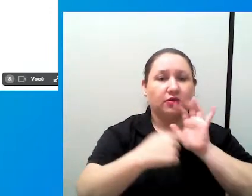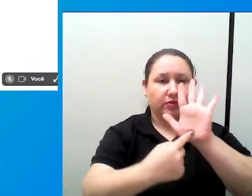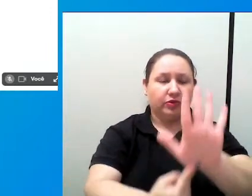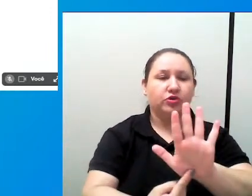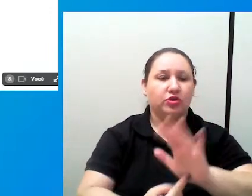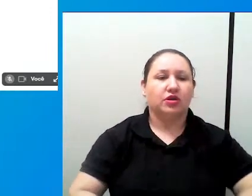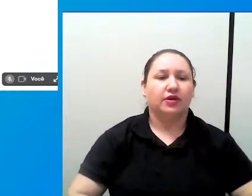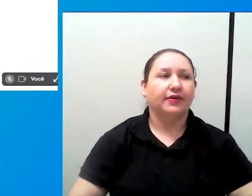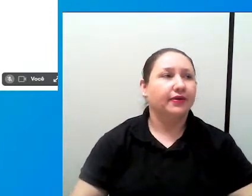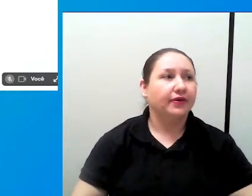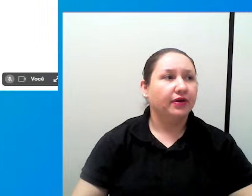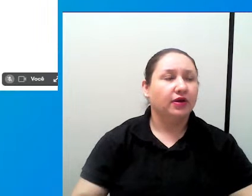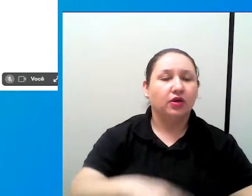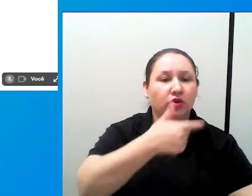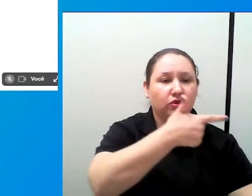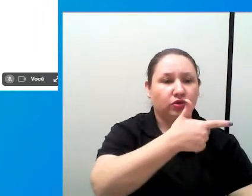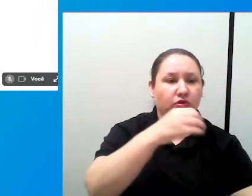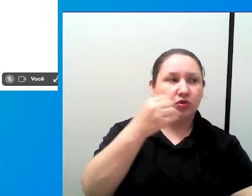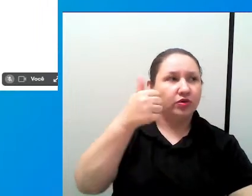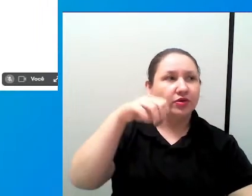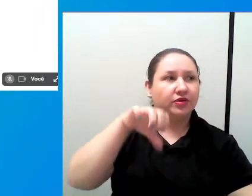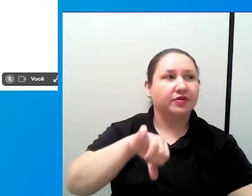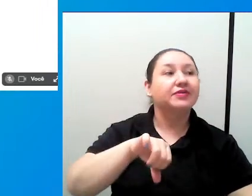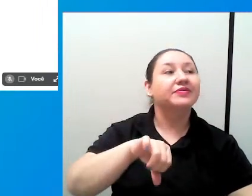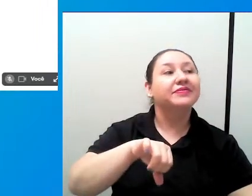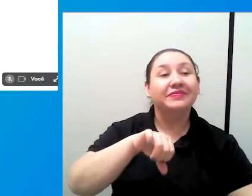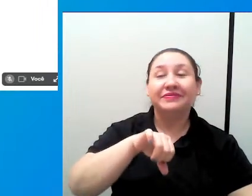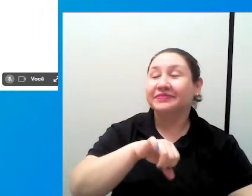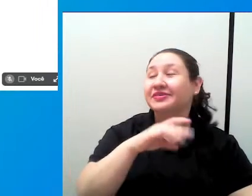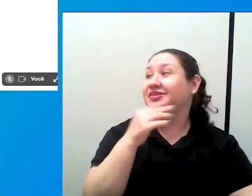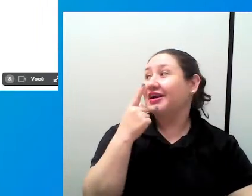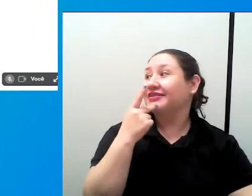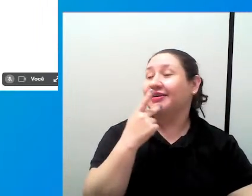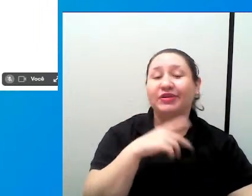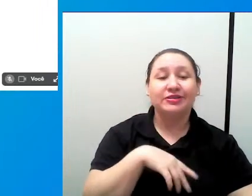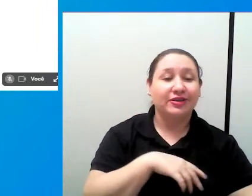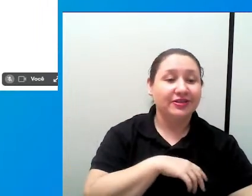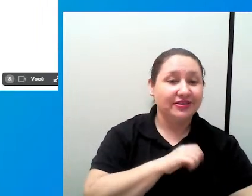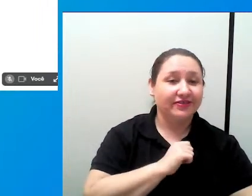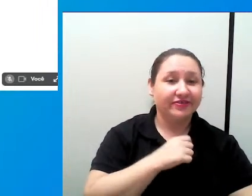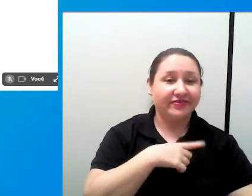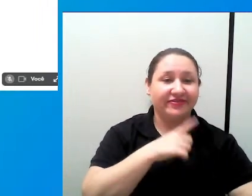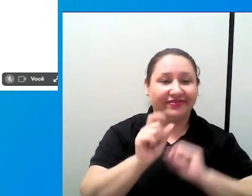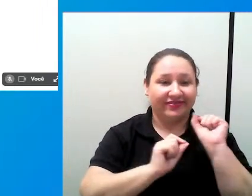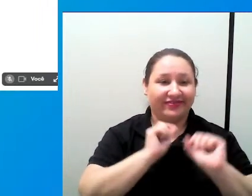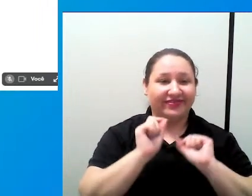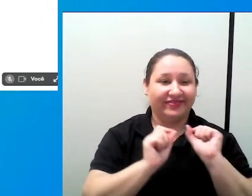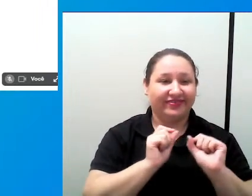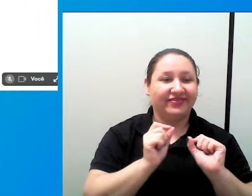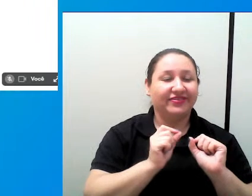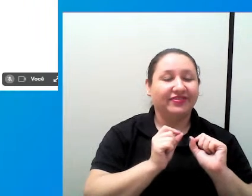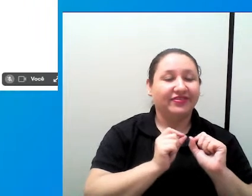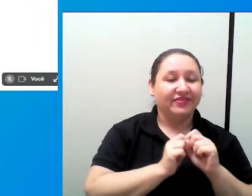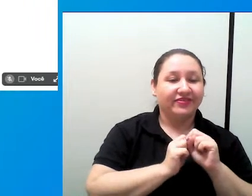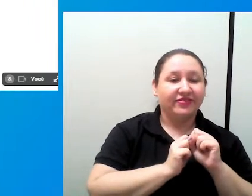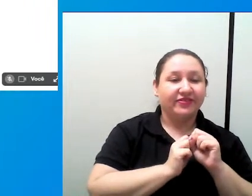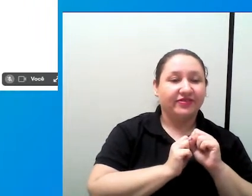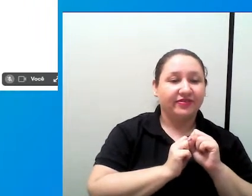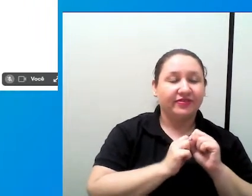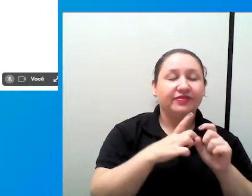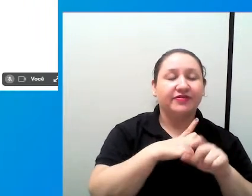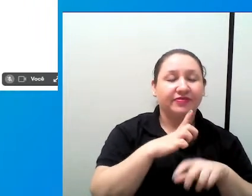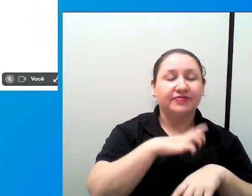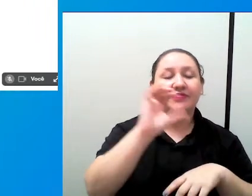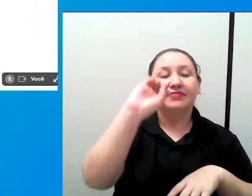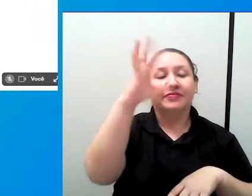aqui. Em 2019, a gente realizou, com a turma de 2019, a exposição da História de Vida e Construção de Saberes Tradicionais no Marajó, em que